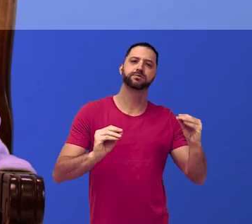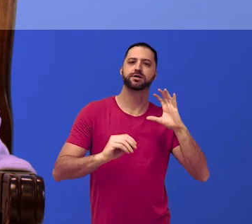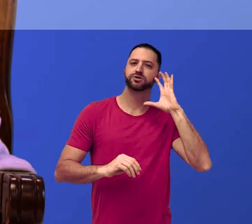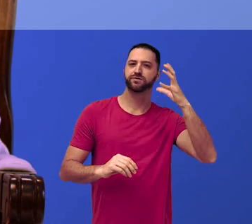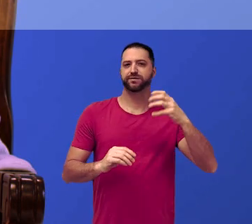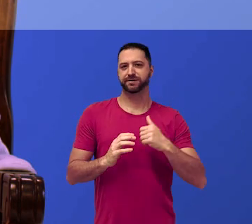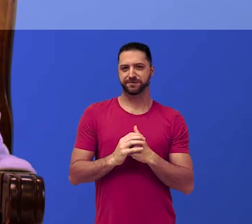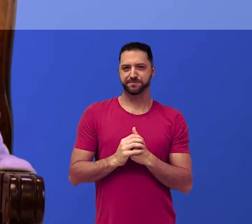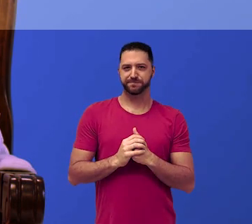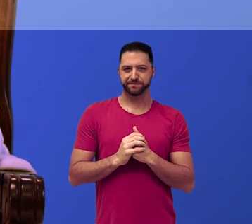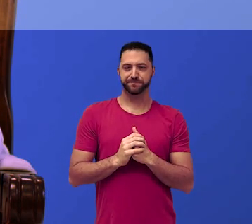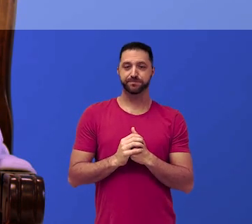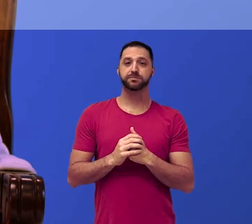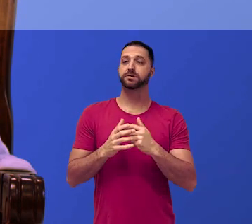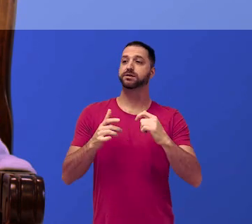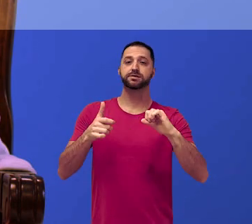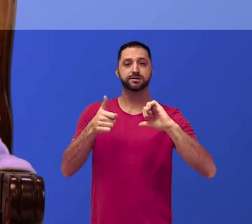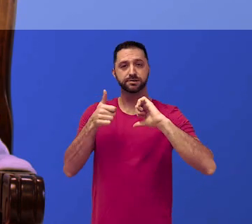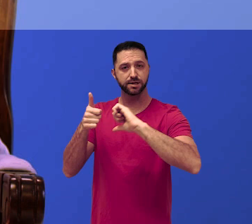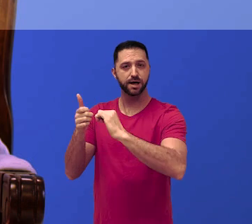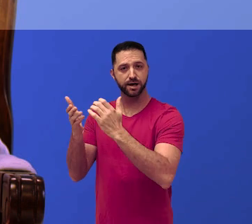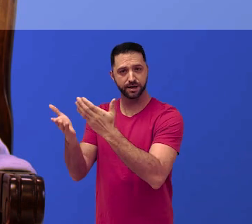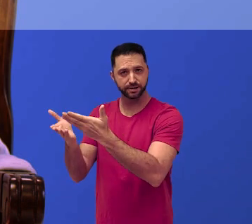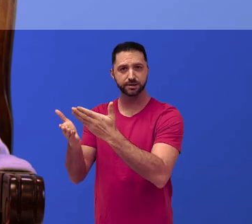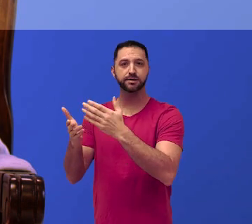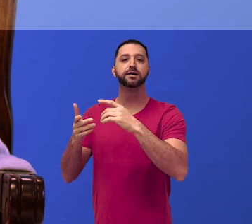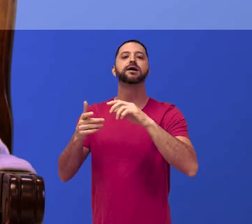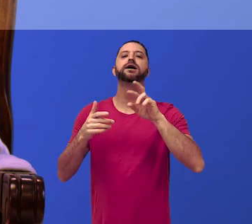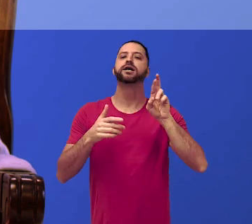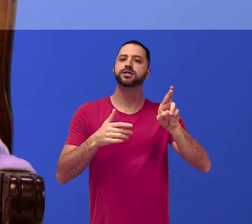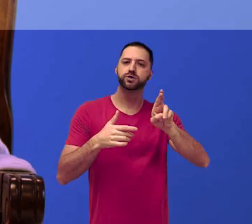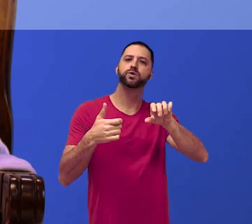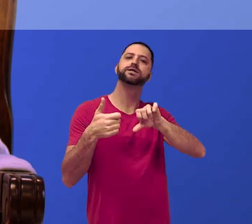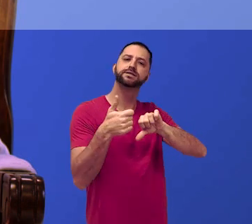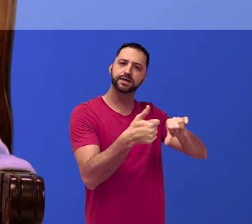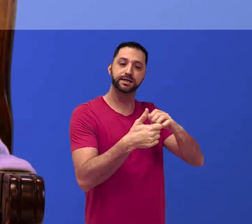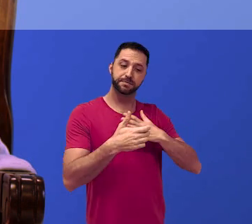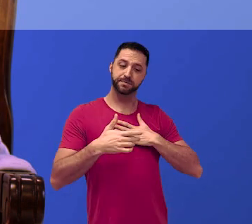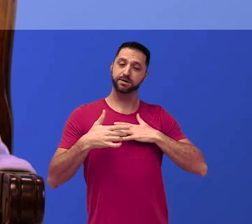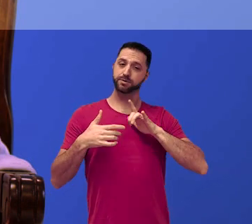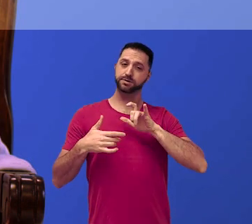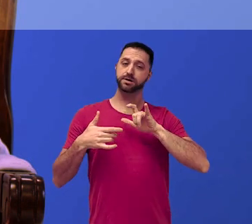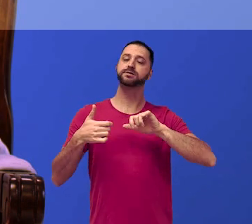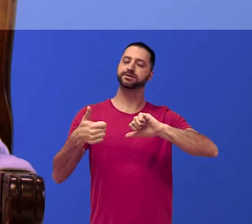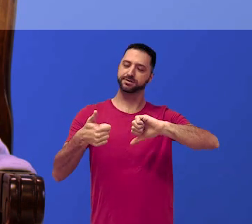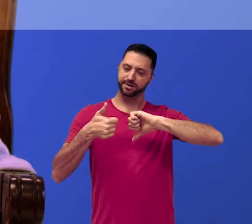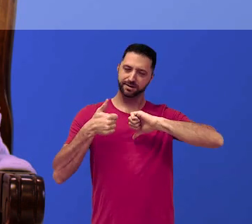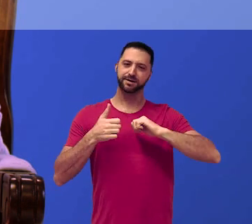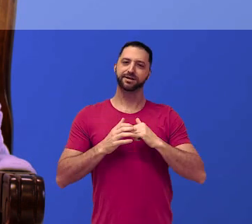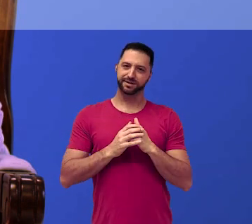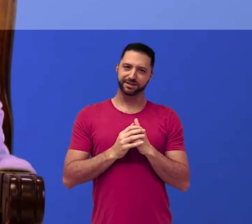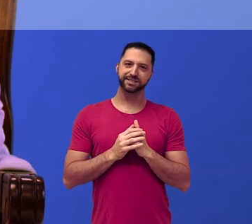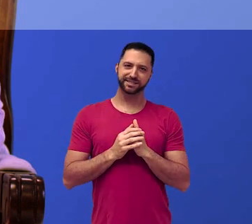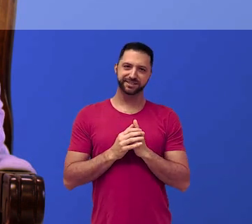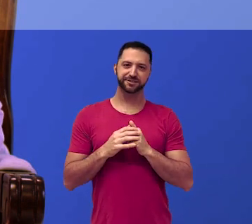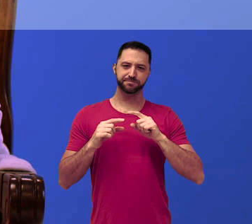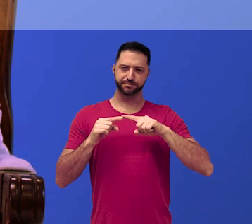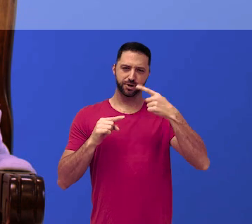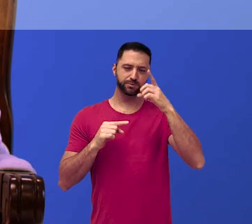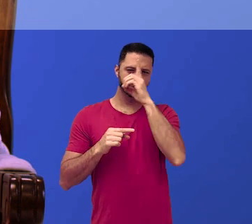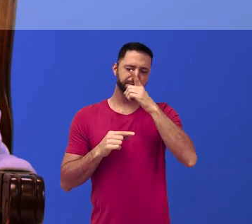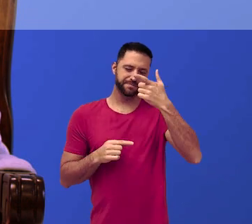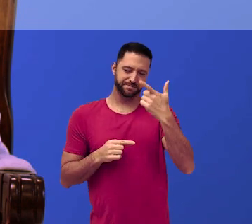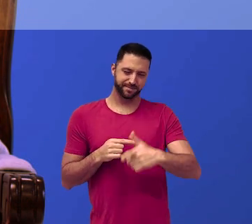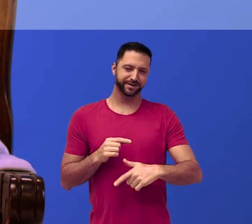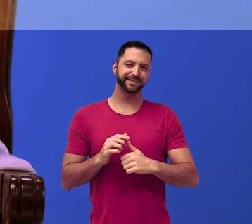condição. Quero te pedir para seguir a doutora, seguir o programa Ressoar, me seguir também. A gente, no